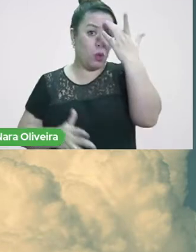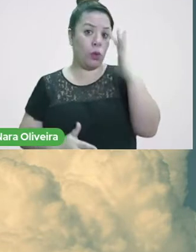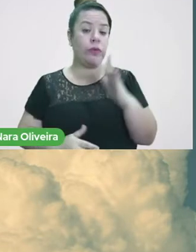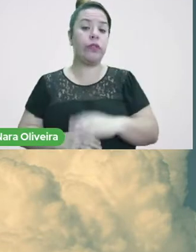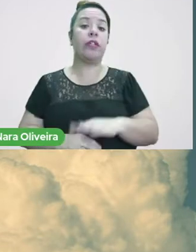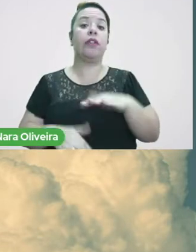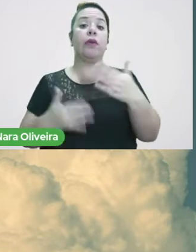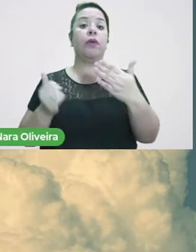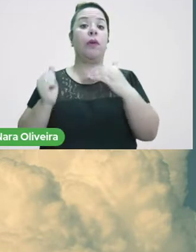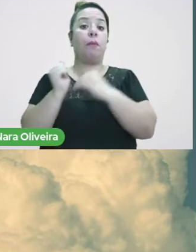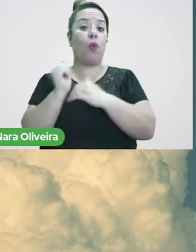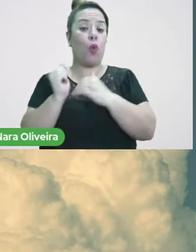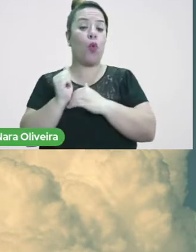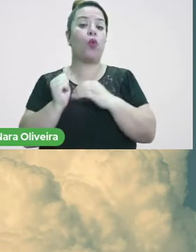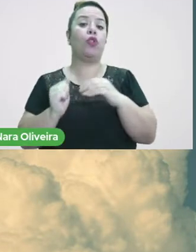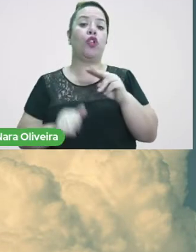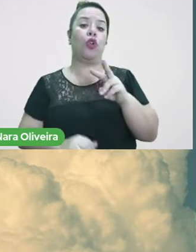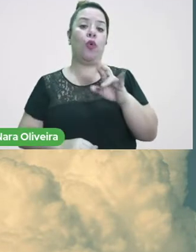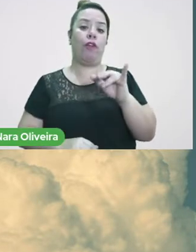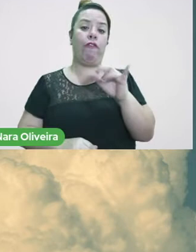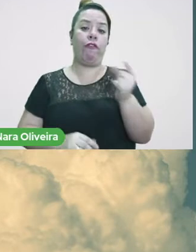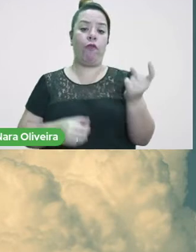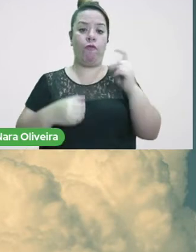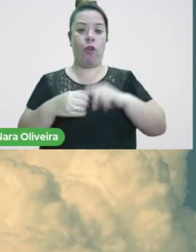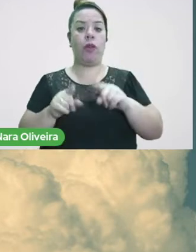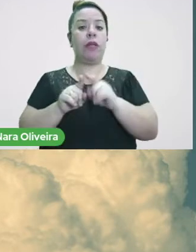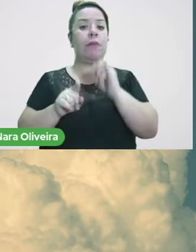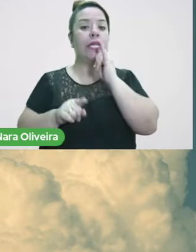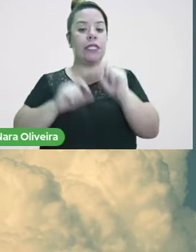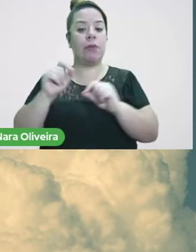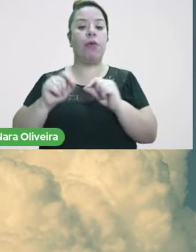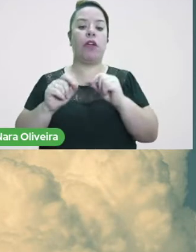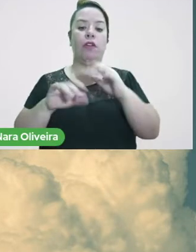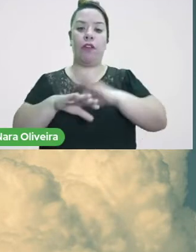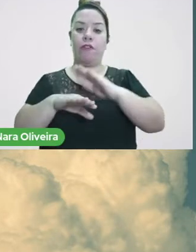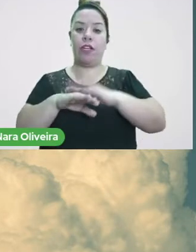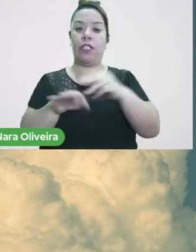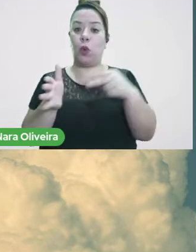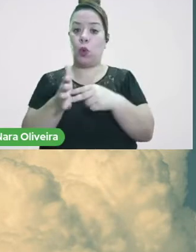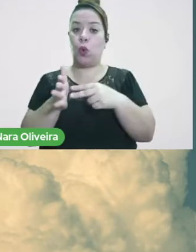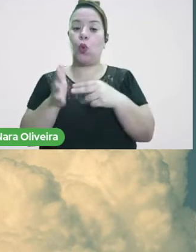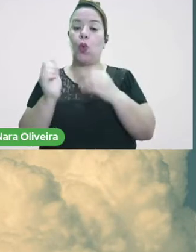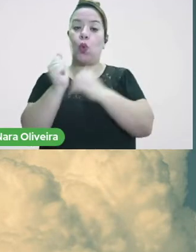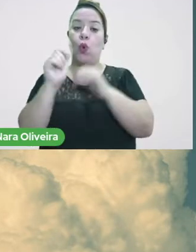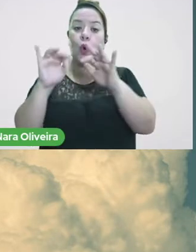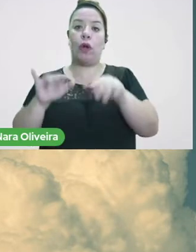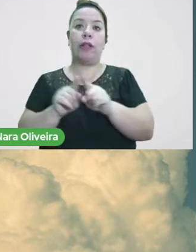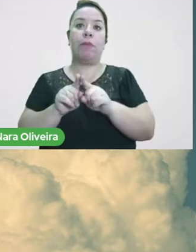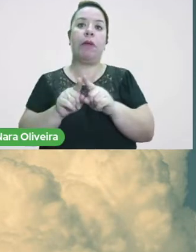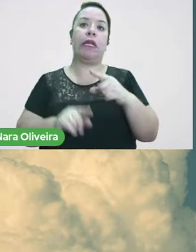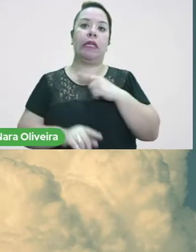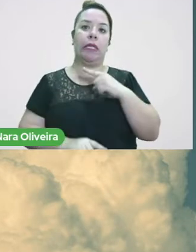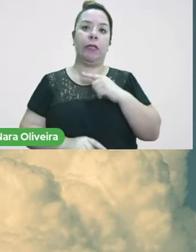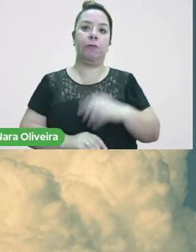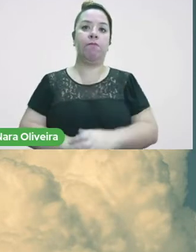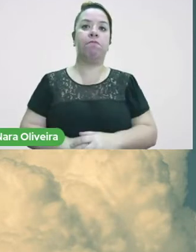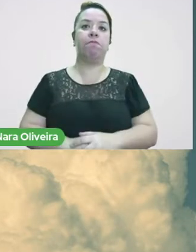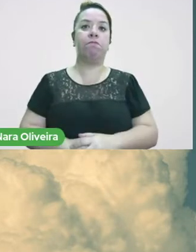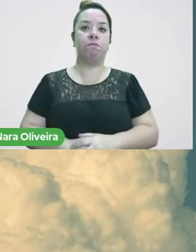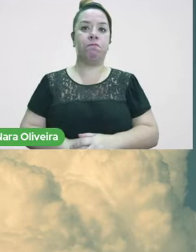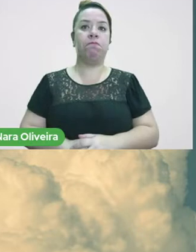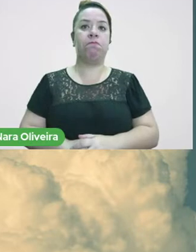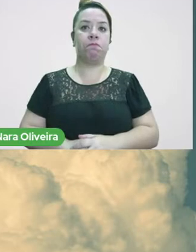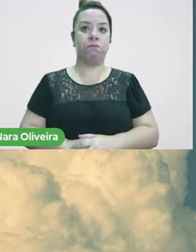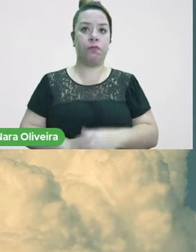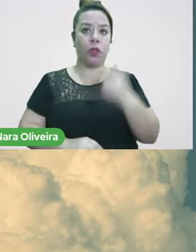review, automaticamente o código vai ser feito o deploy em dev. Eu posso dizer aqui que eu coloquei aqui o